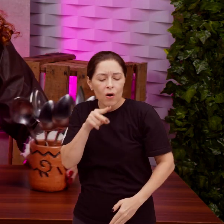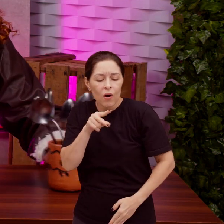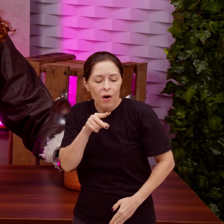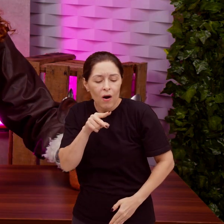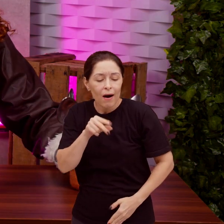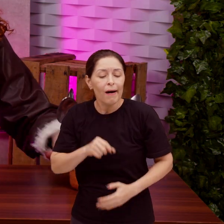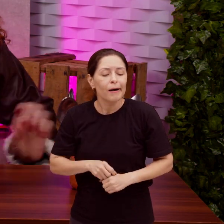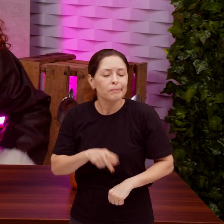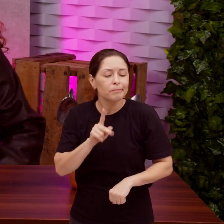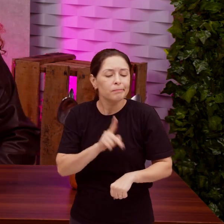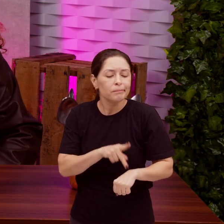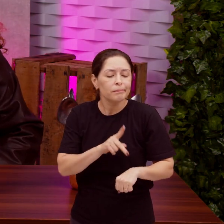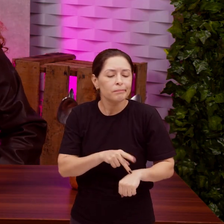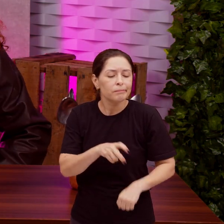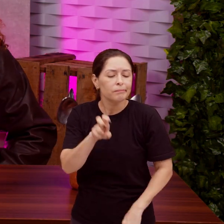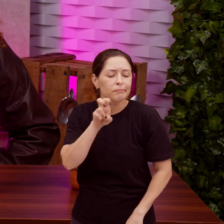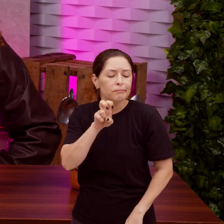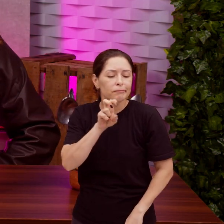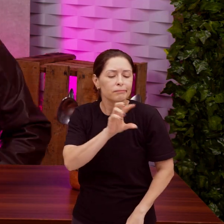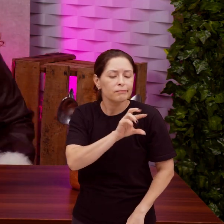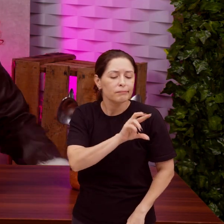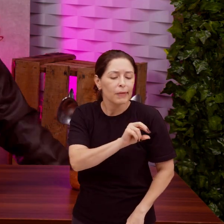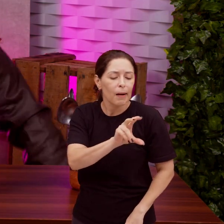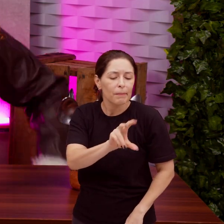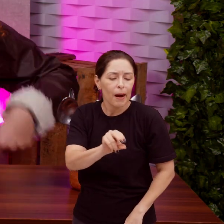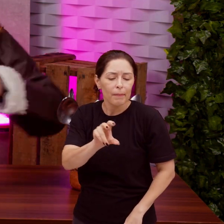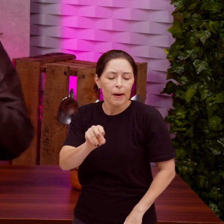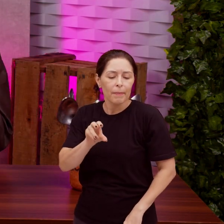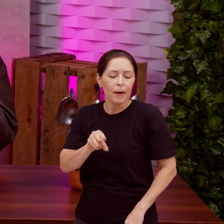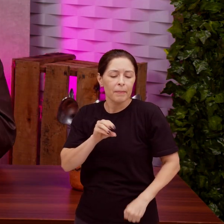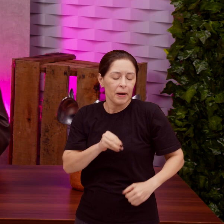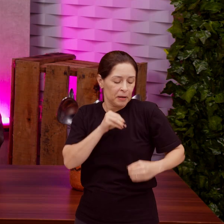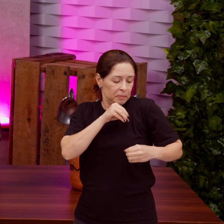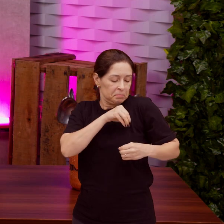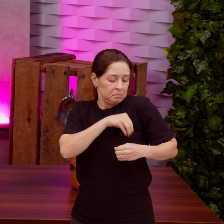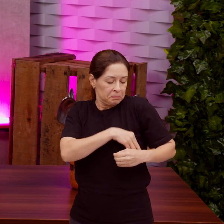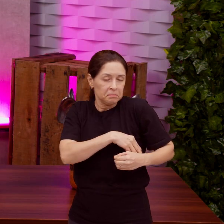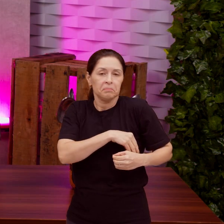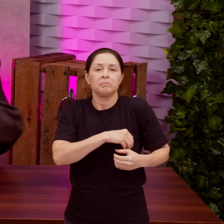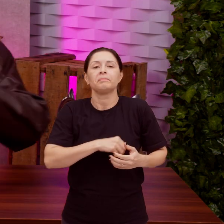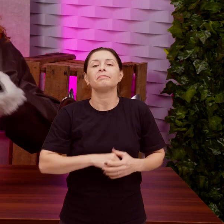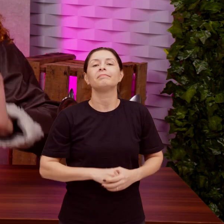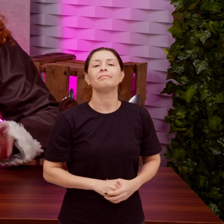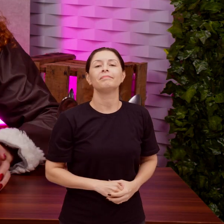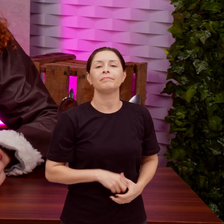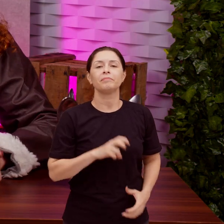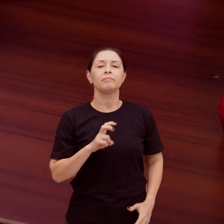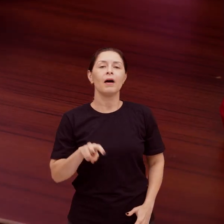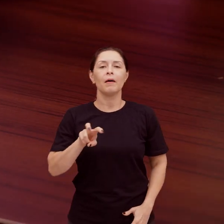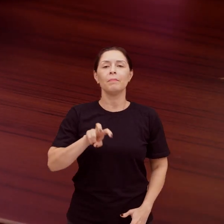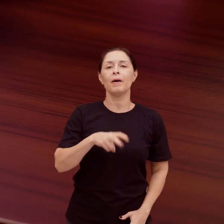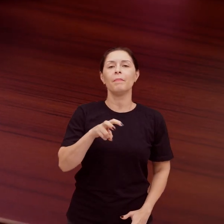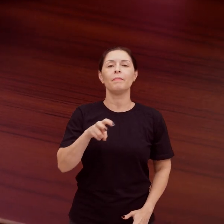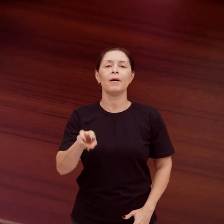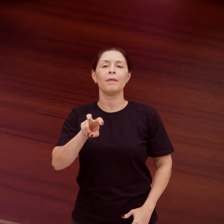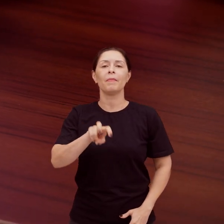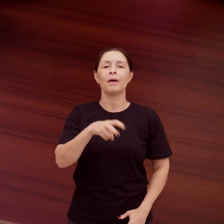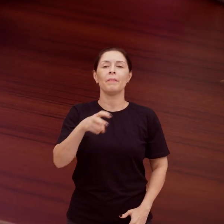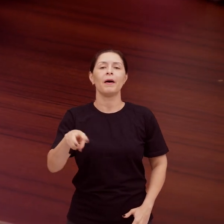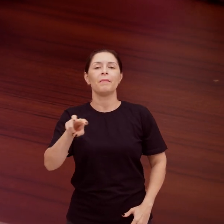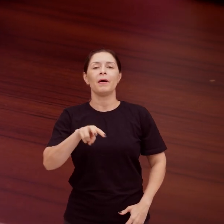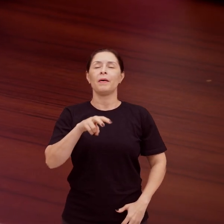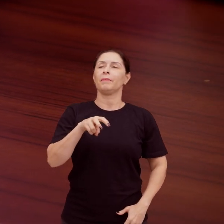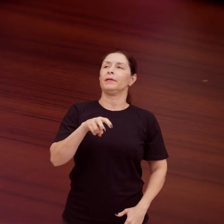e pegou 5 pedrinhas. Foi assim que